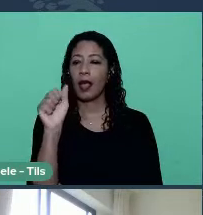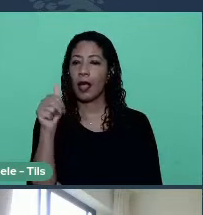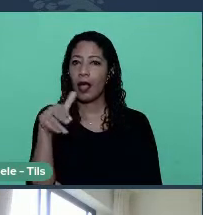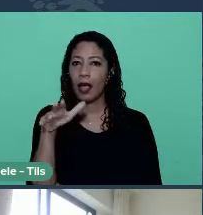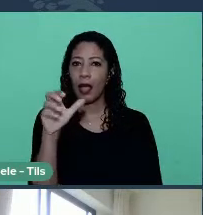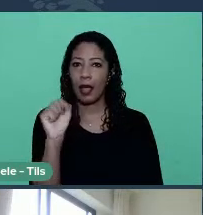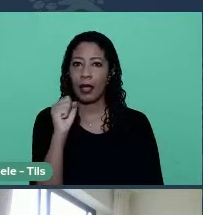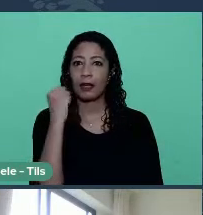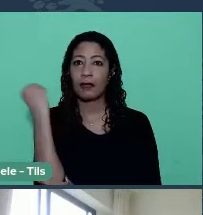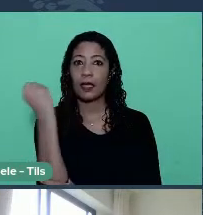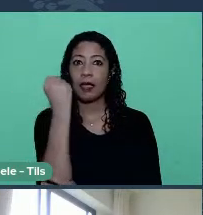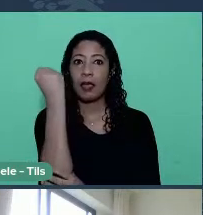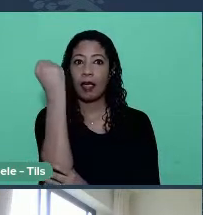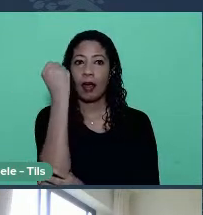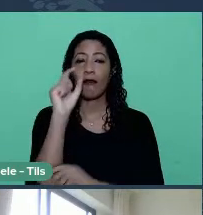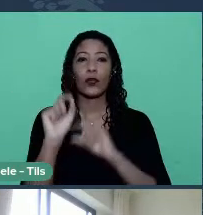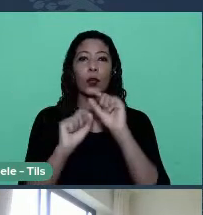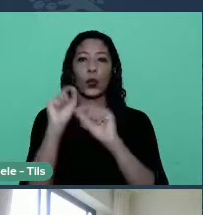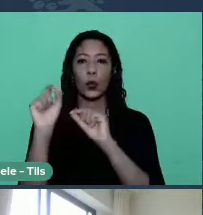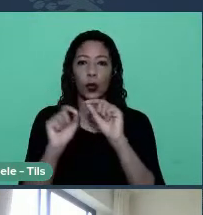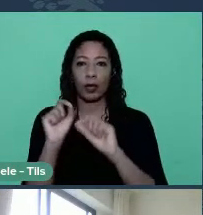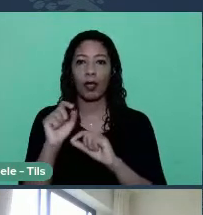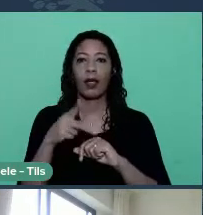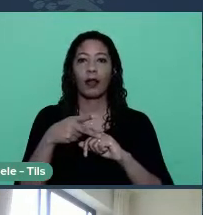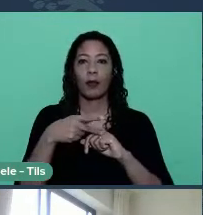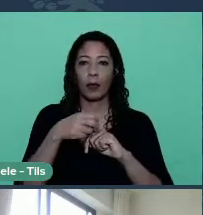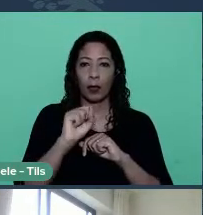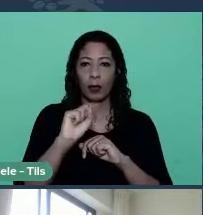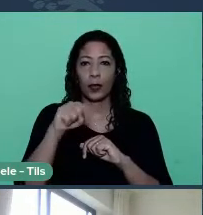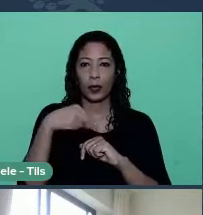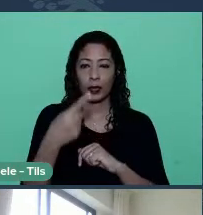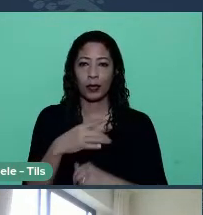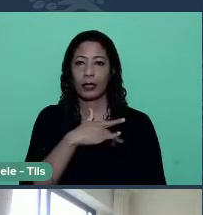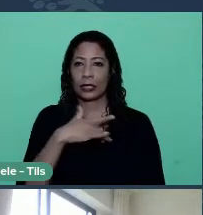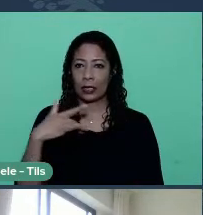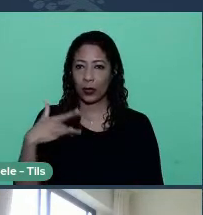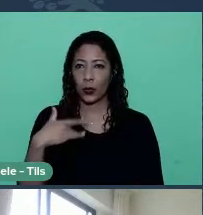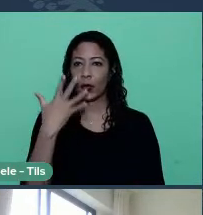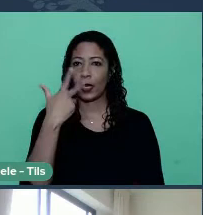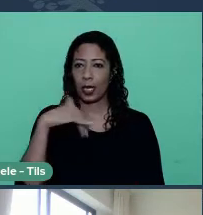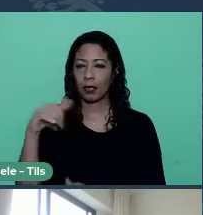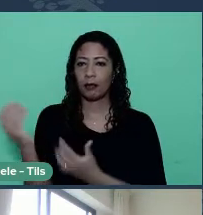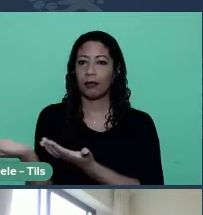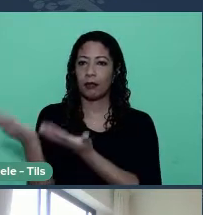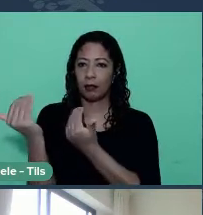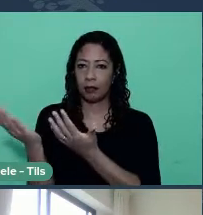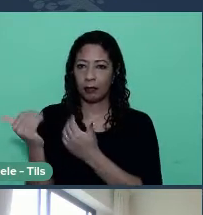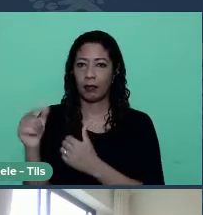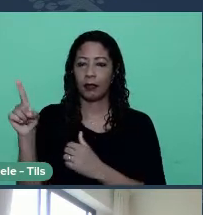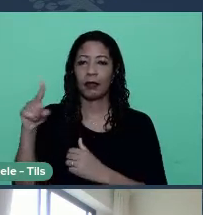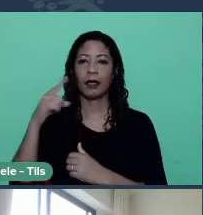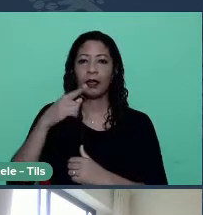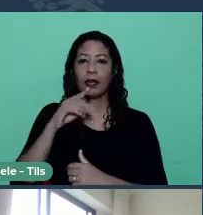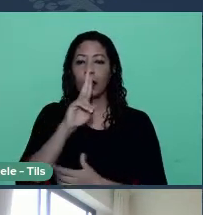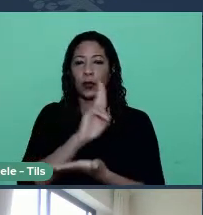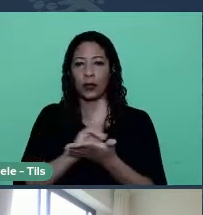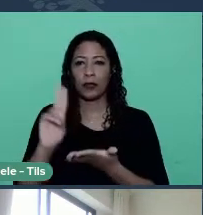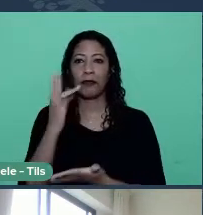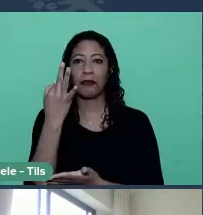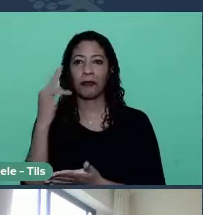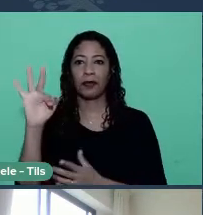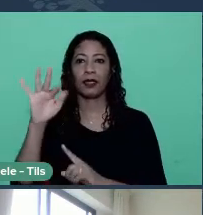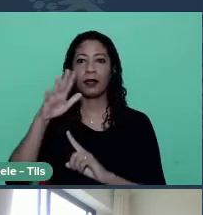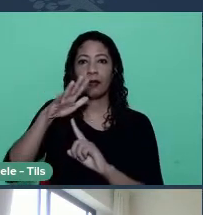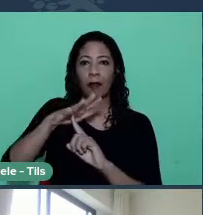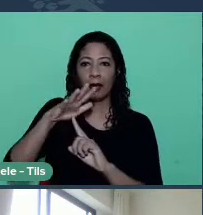professor é pós-doutor em saúde da criança e do adolescente pela Universidade Federal do Paraná, é professor adjunto 4 de pediatria do Hospital